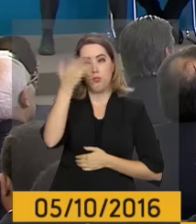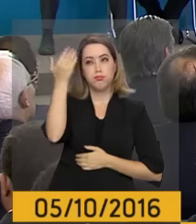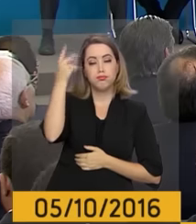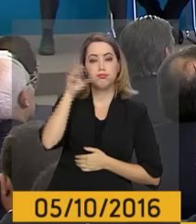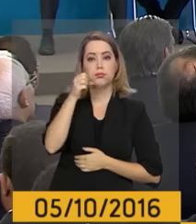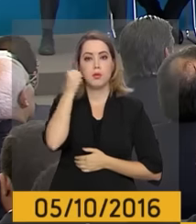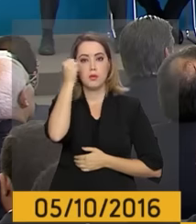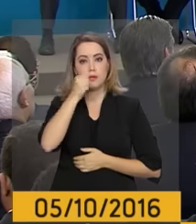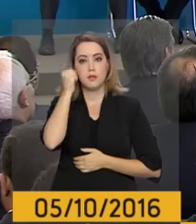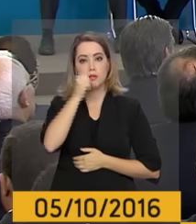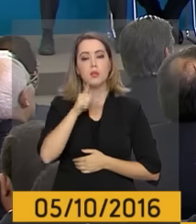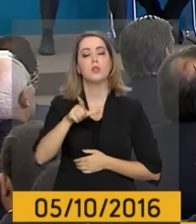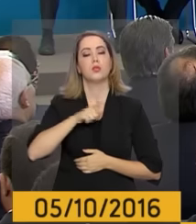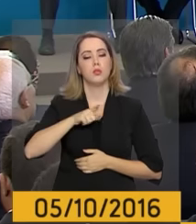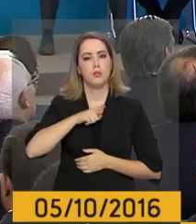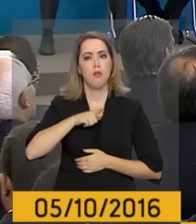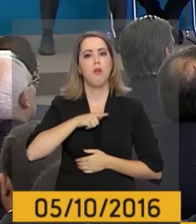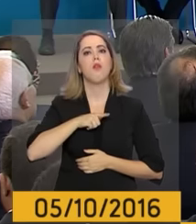de presidir,